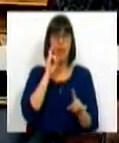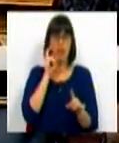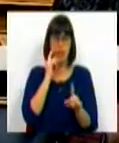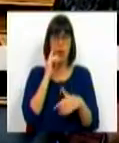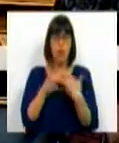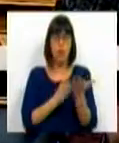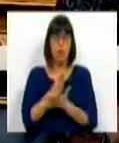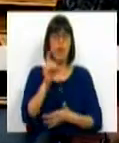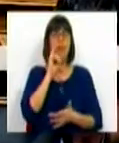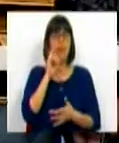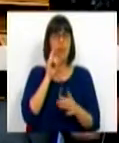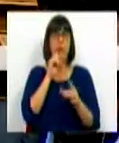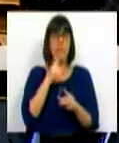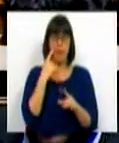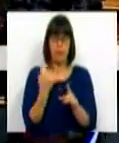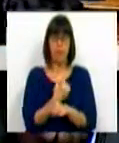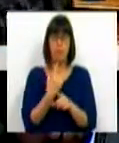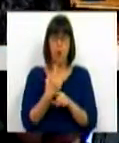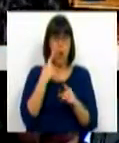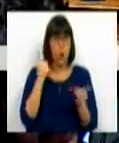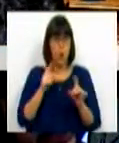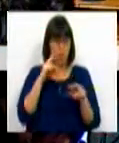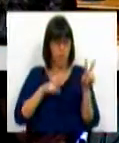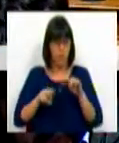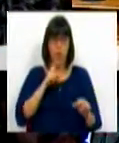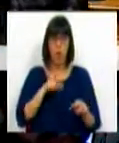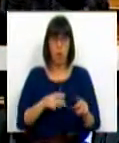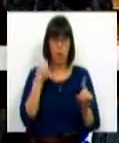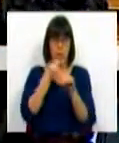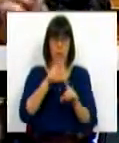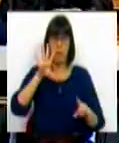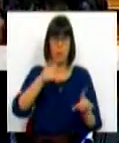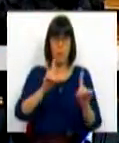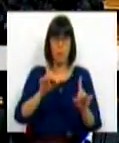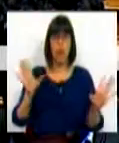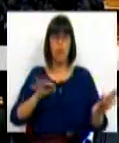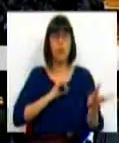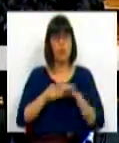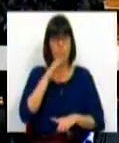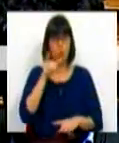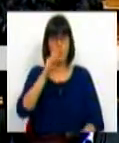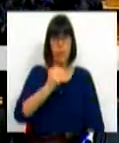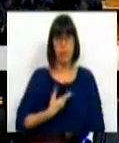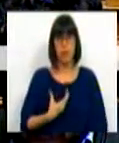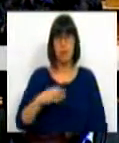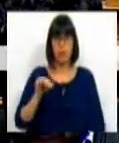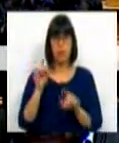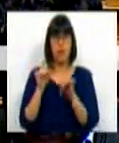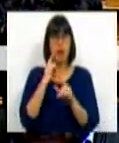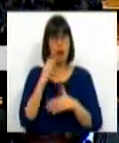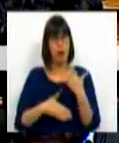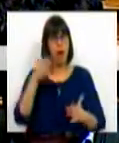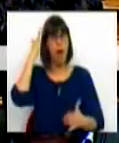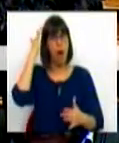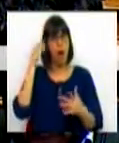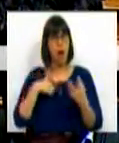e continuam a defender, pode ver muita coisa. Não vê seguramente uma resposta aos desafios do país. Os senhores deputados do PSD e do CDS continuam a